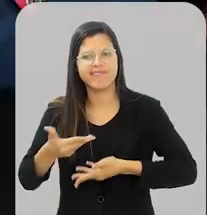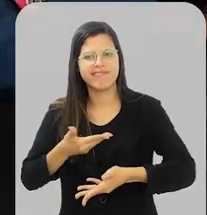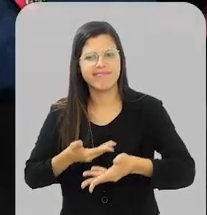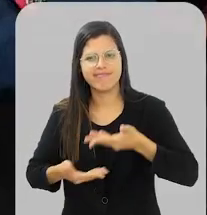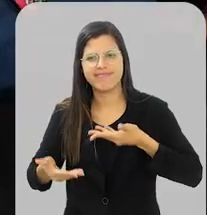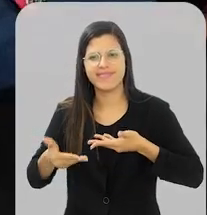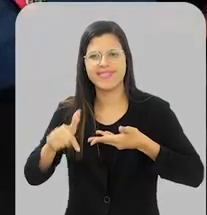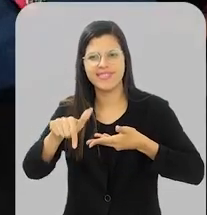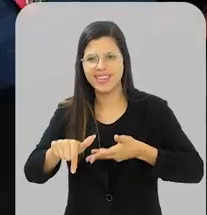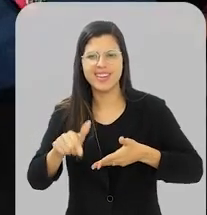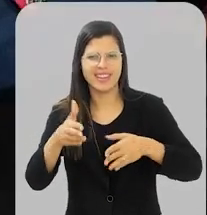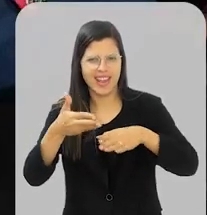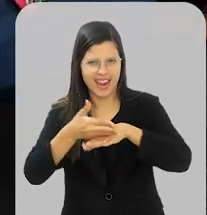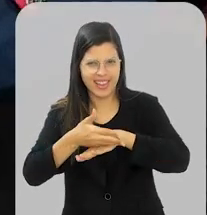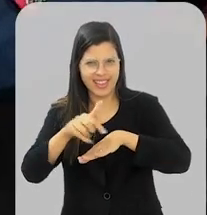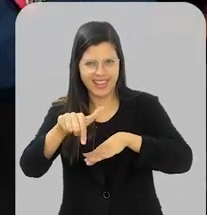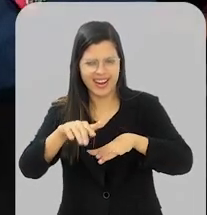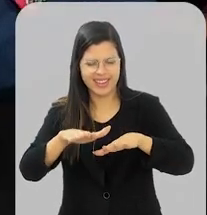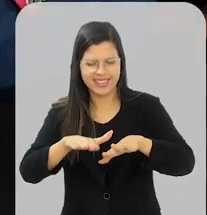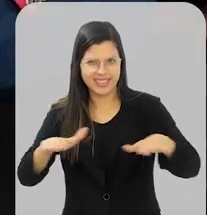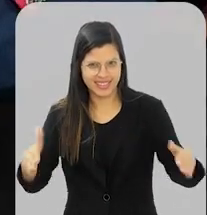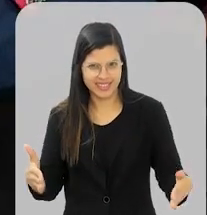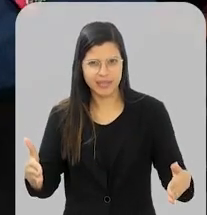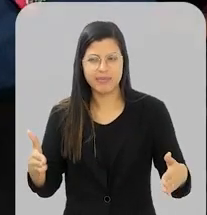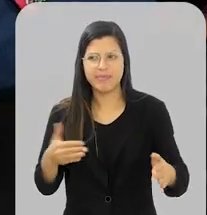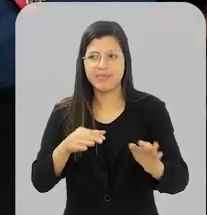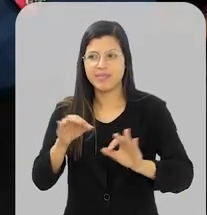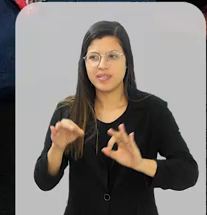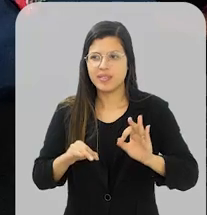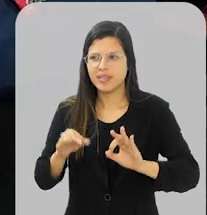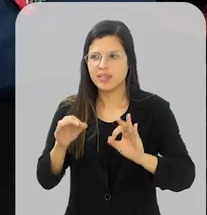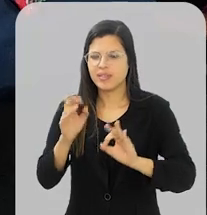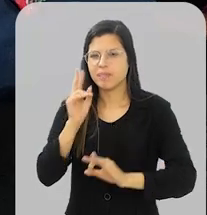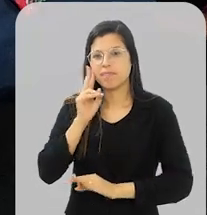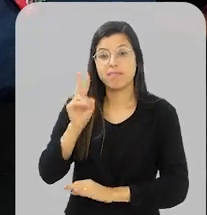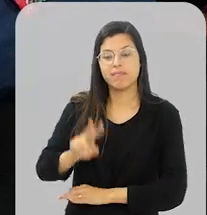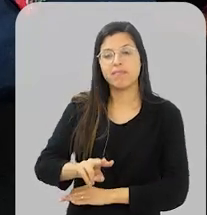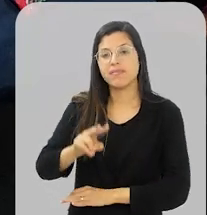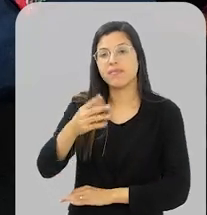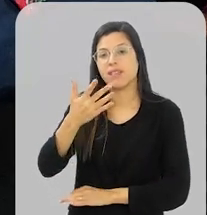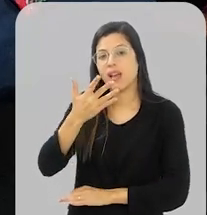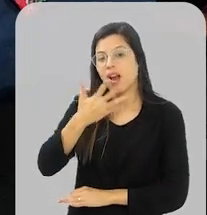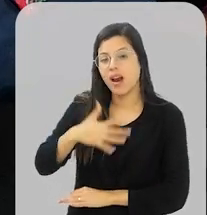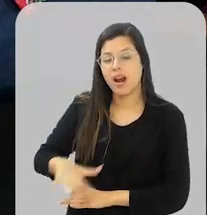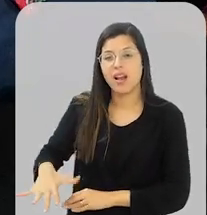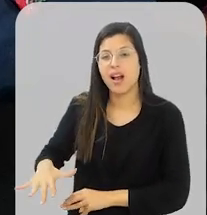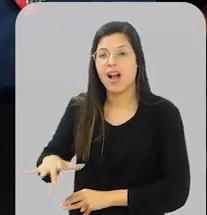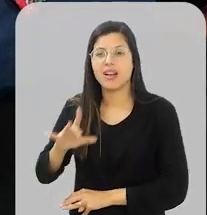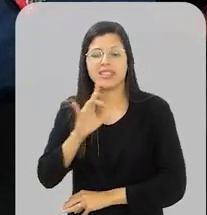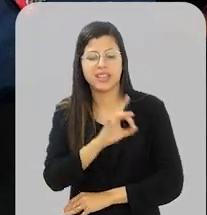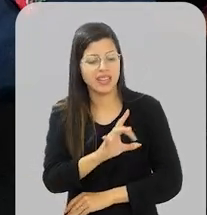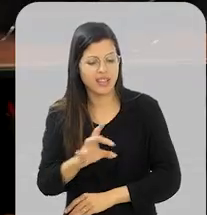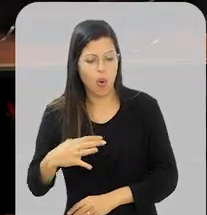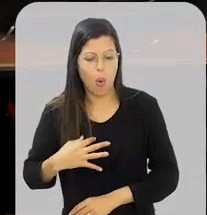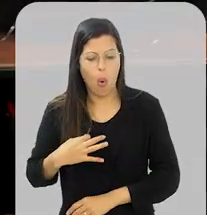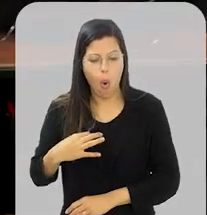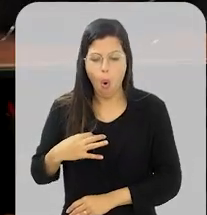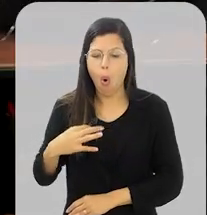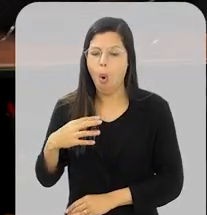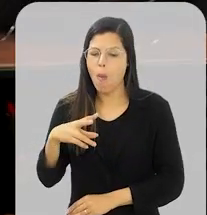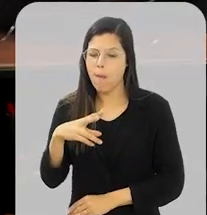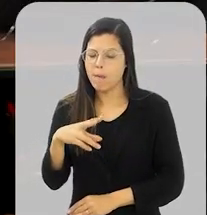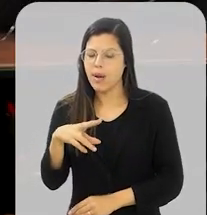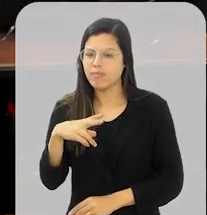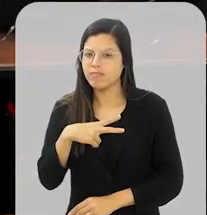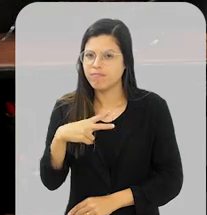sim. Naquele loungezinho que eu monto. É uma troca, né? E quando, né, eu vejo aquelas crianças, cada uma com as suas roupas, sentadas